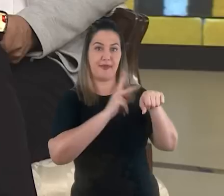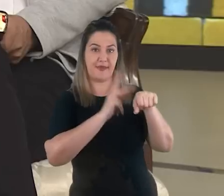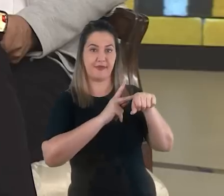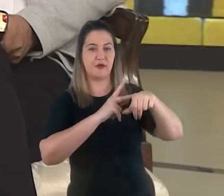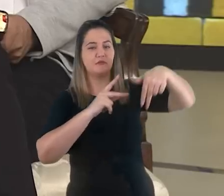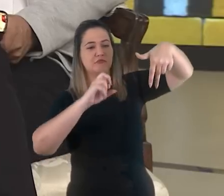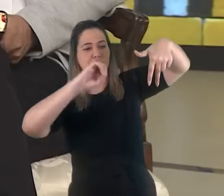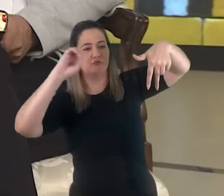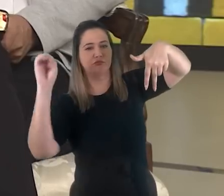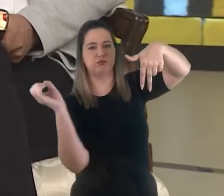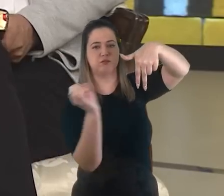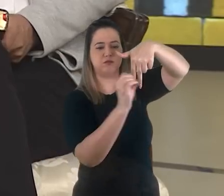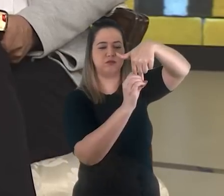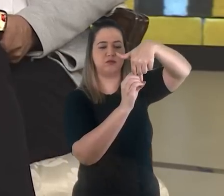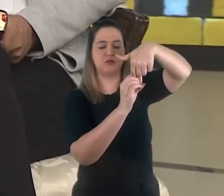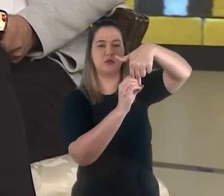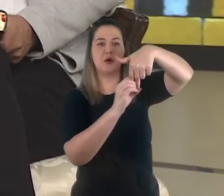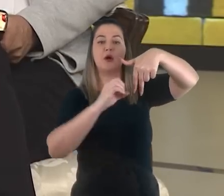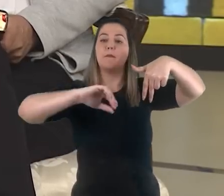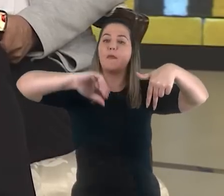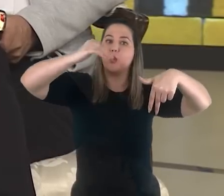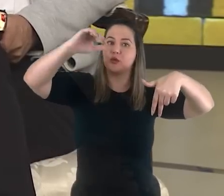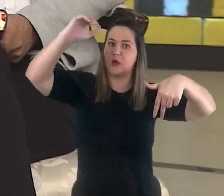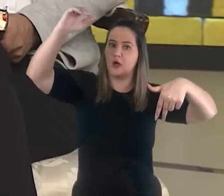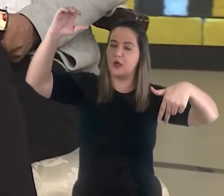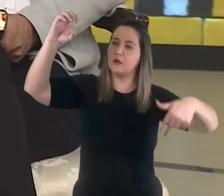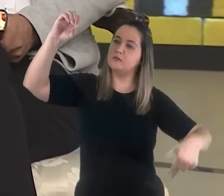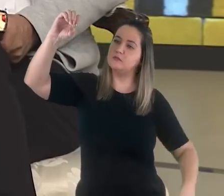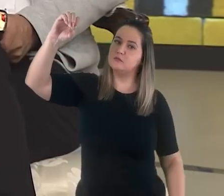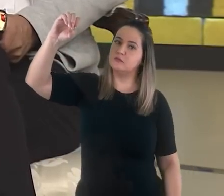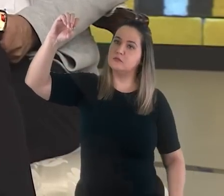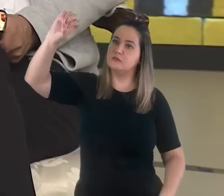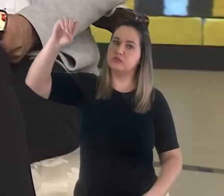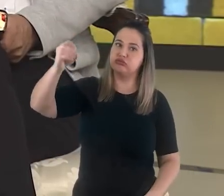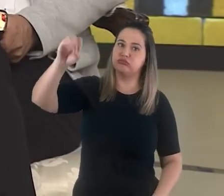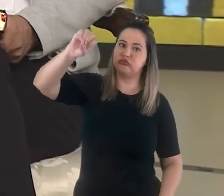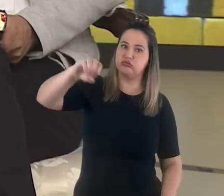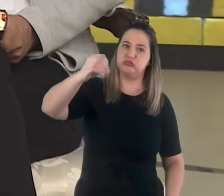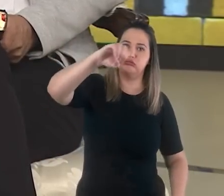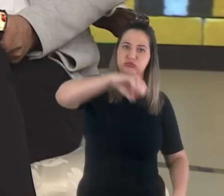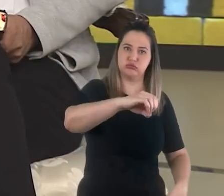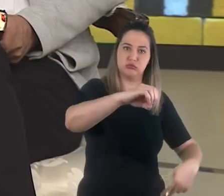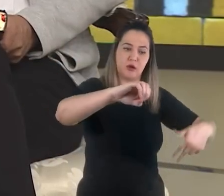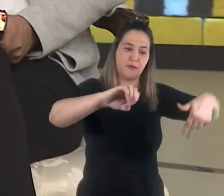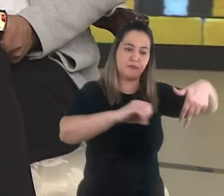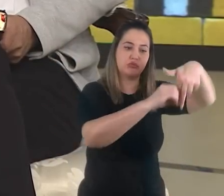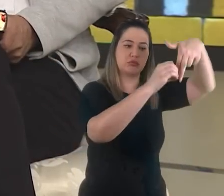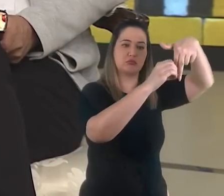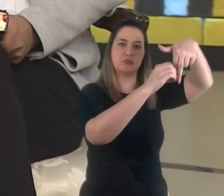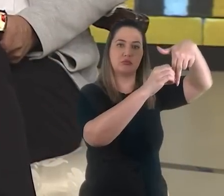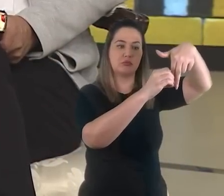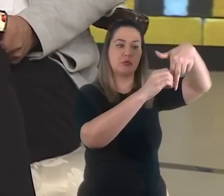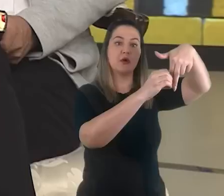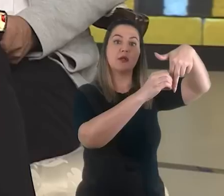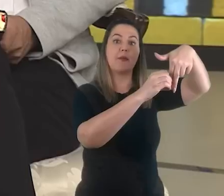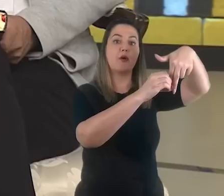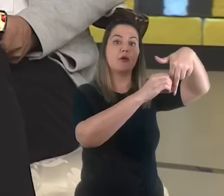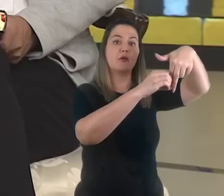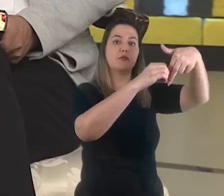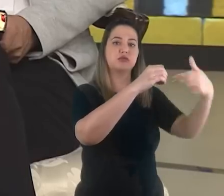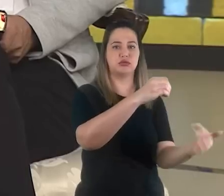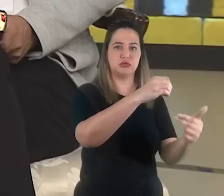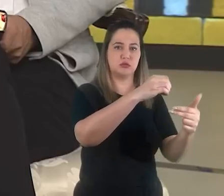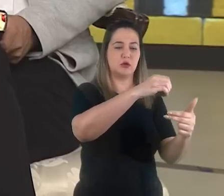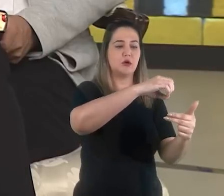ela vinha cortada de uma montanha. E depois que ela cai, ela mesma se transforma numa montanha. Depois você lê na Bíblia,